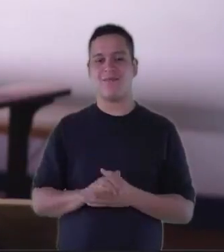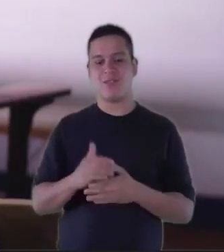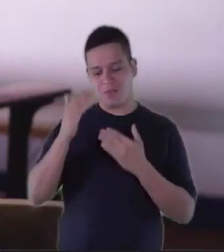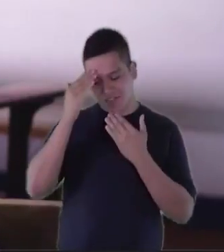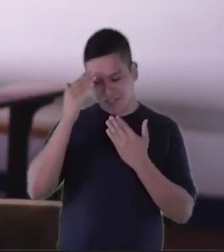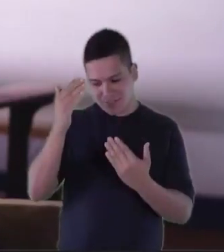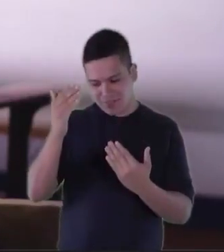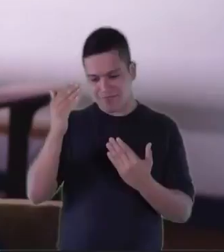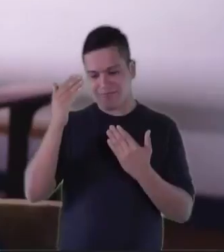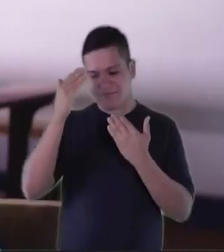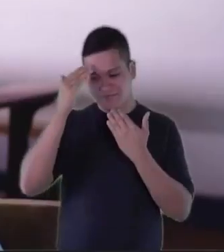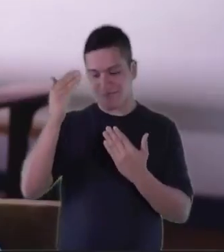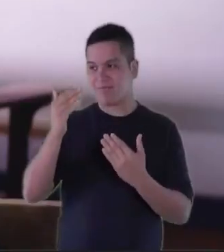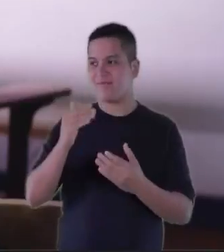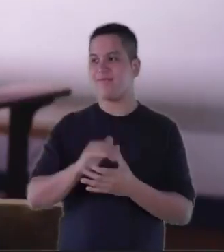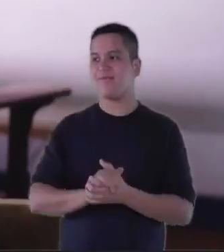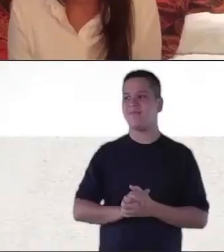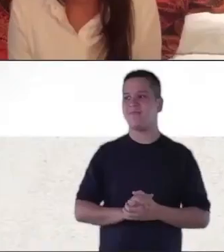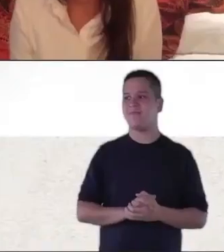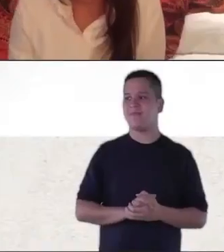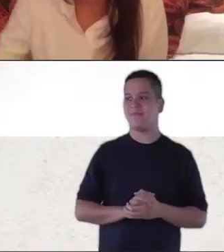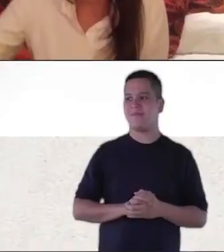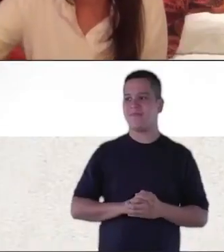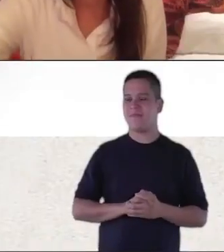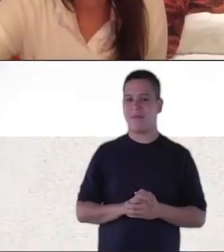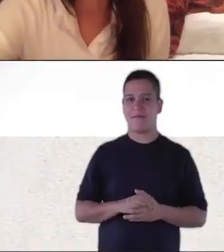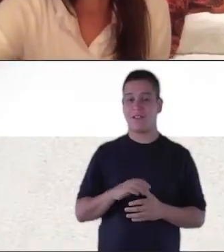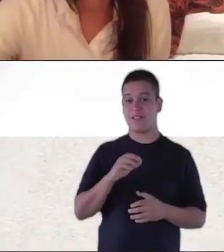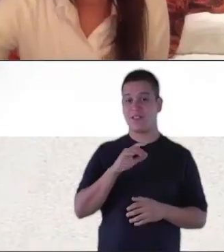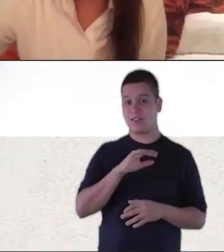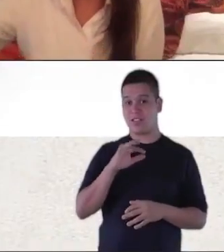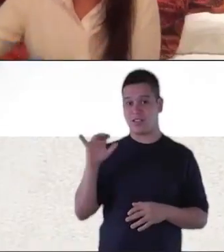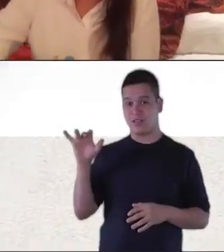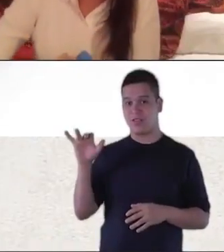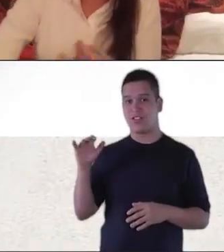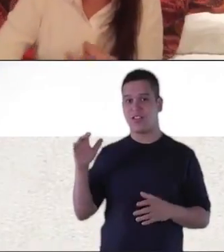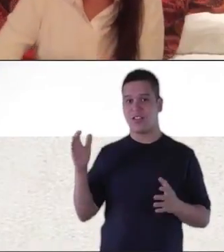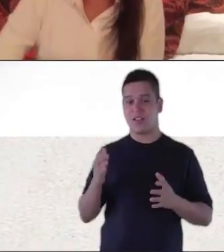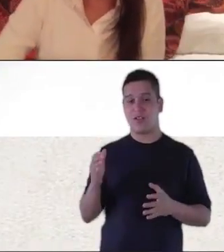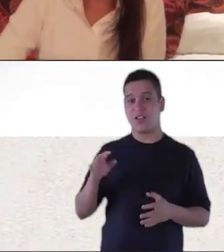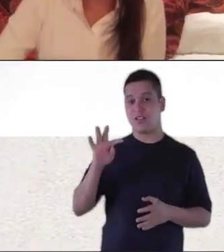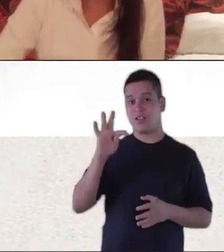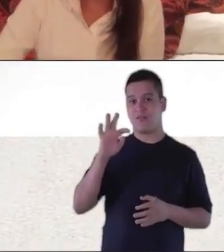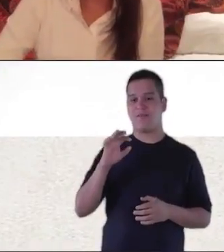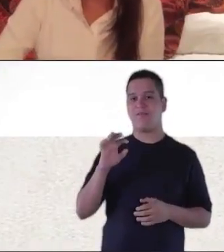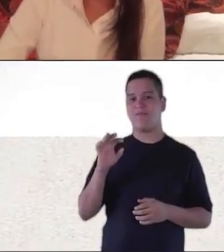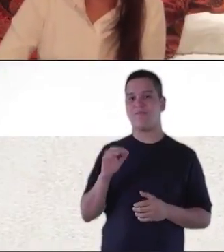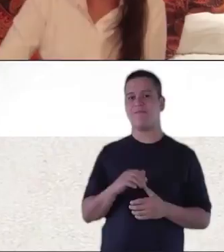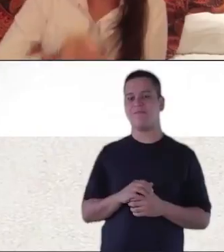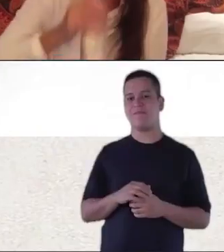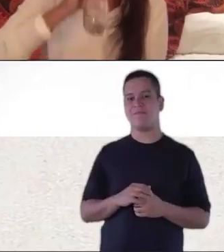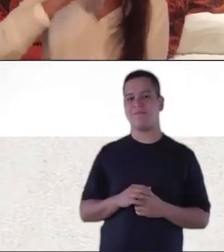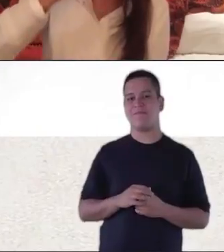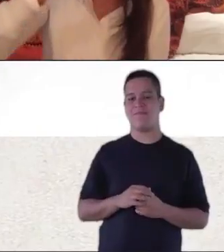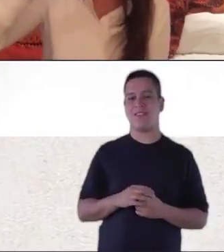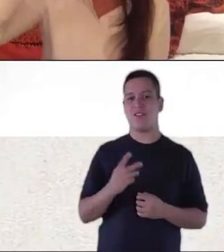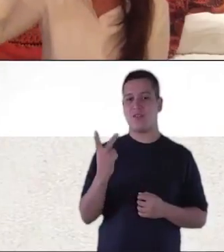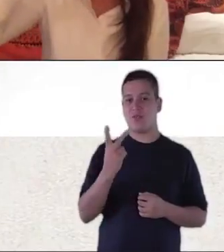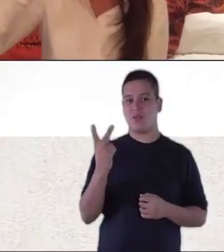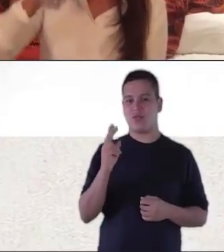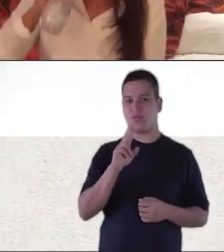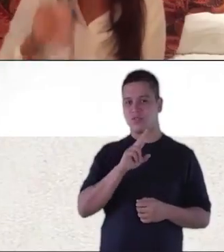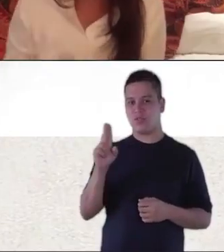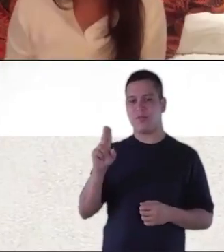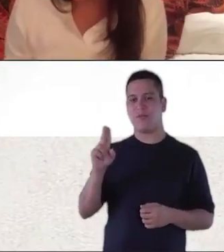Como a gente sempre faz, escreve para nós Tony Bellotto e depois Malu Mader. Primeiro